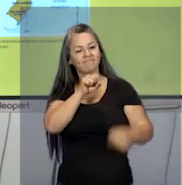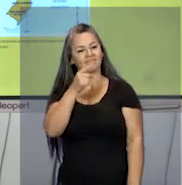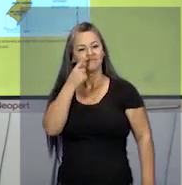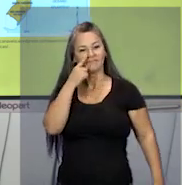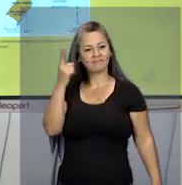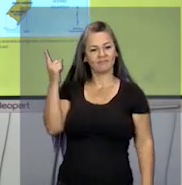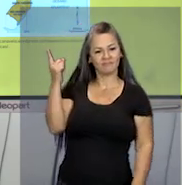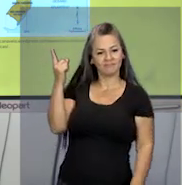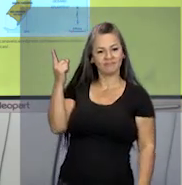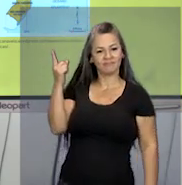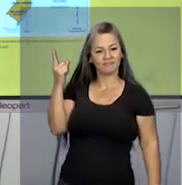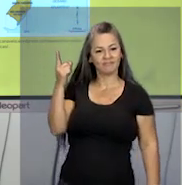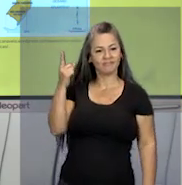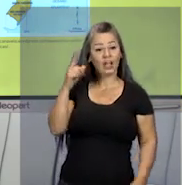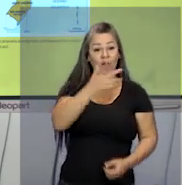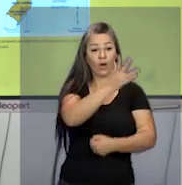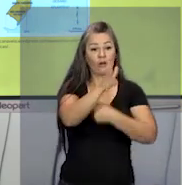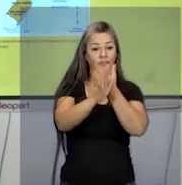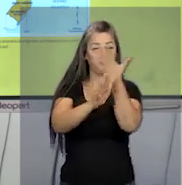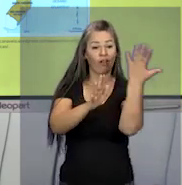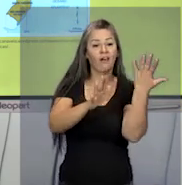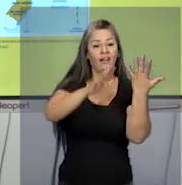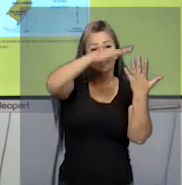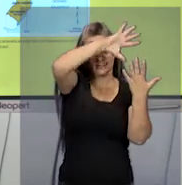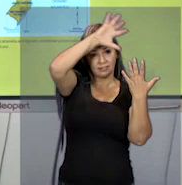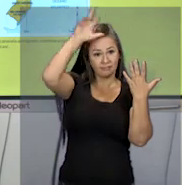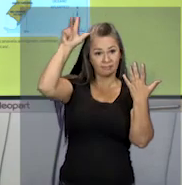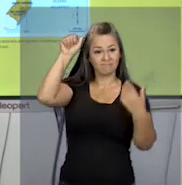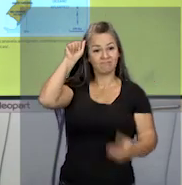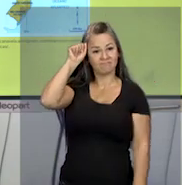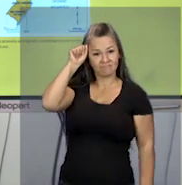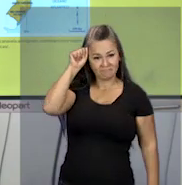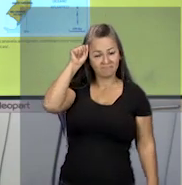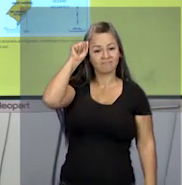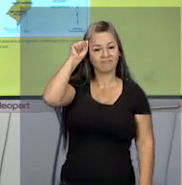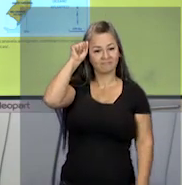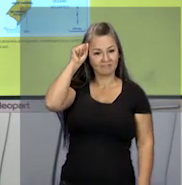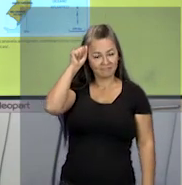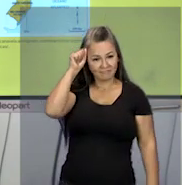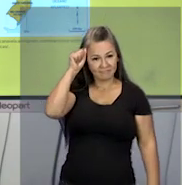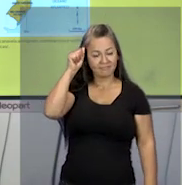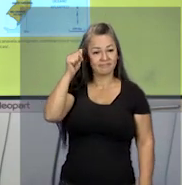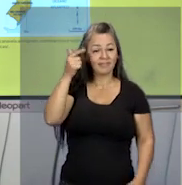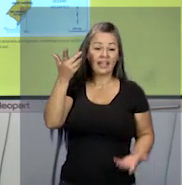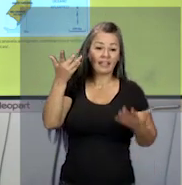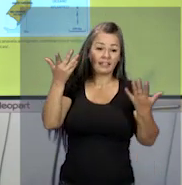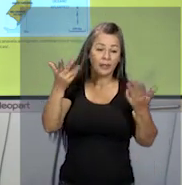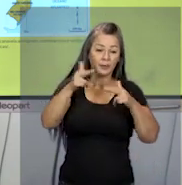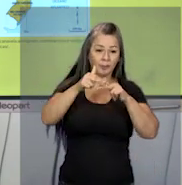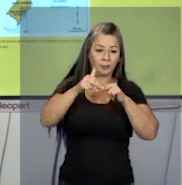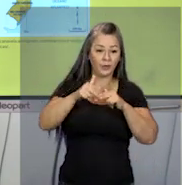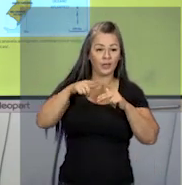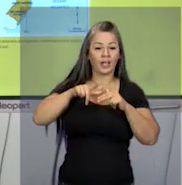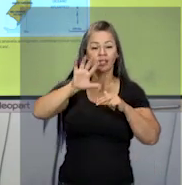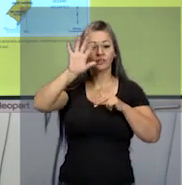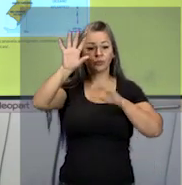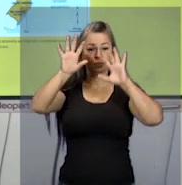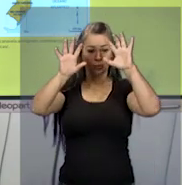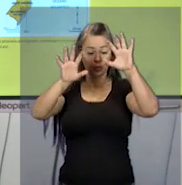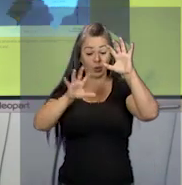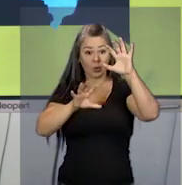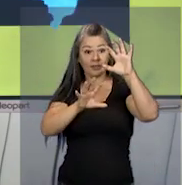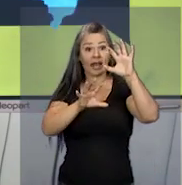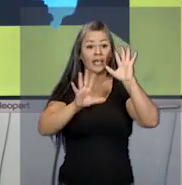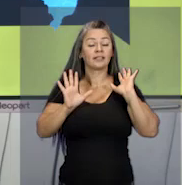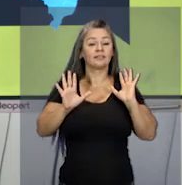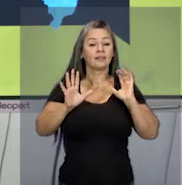Grosso já tem características mais do complexo ali, do bioma do Pantanal e um pouco ali do Cerrado,